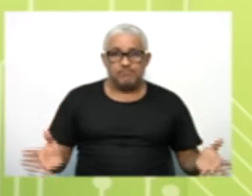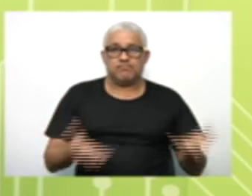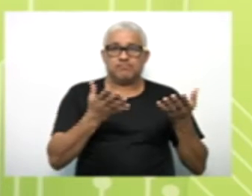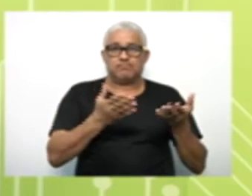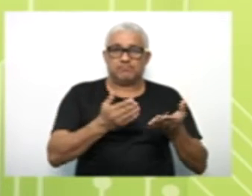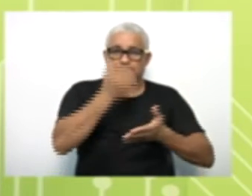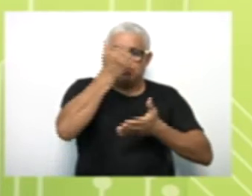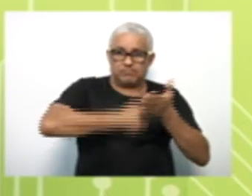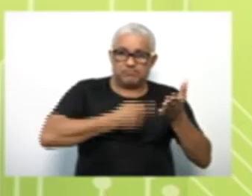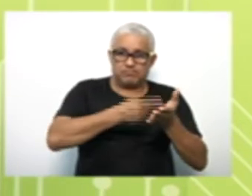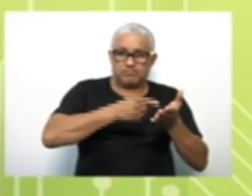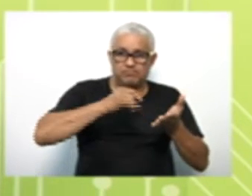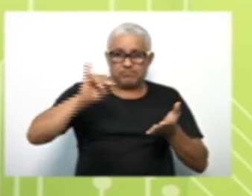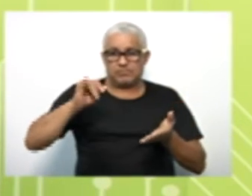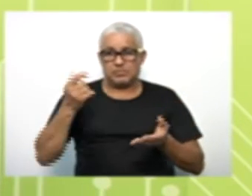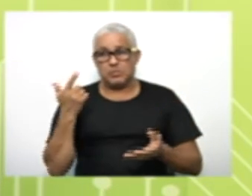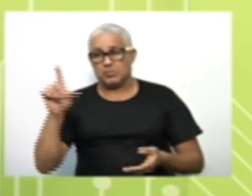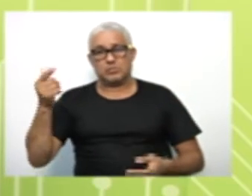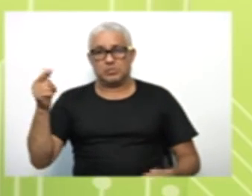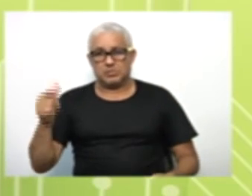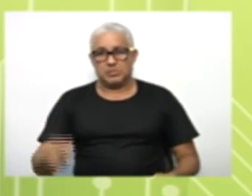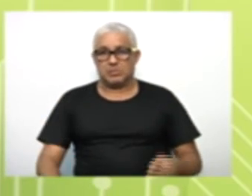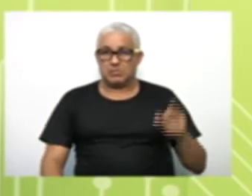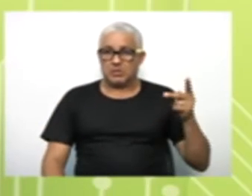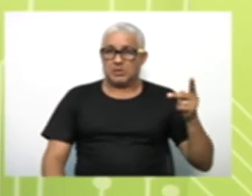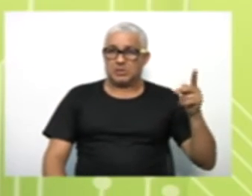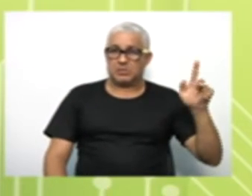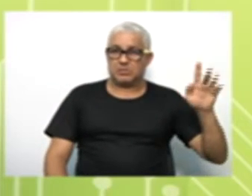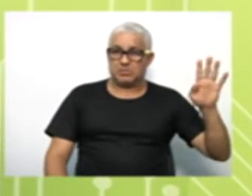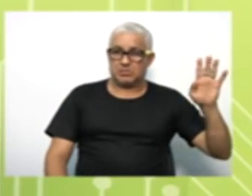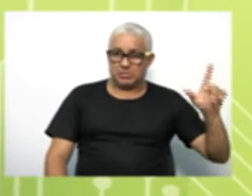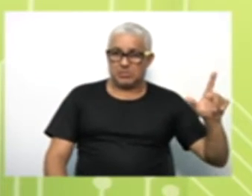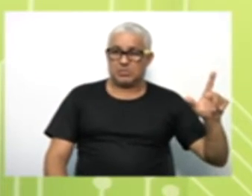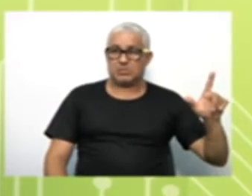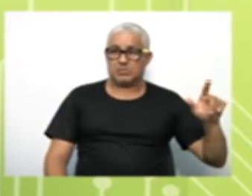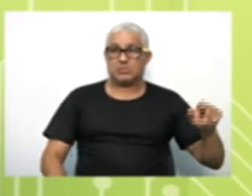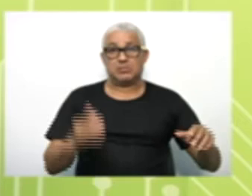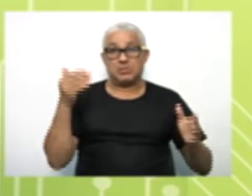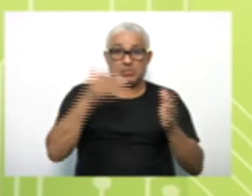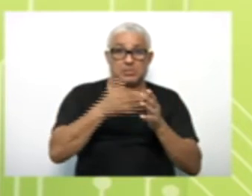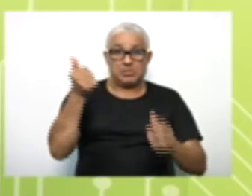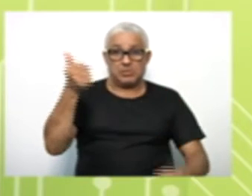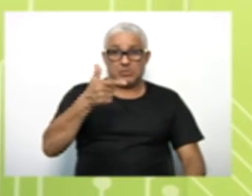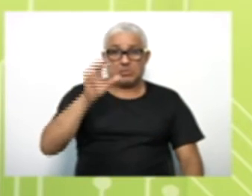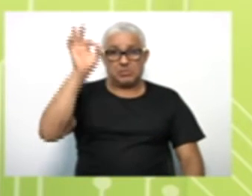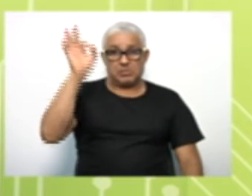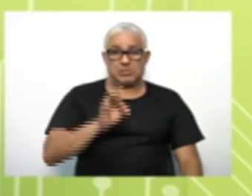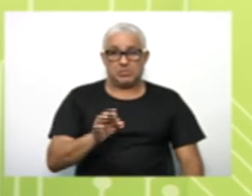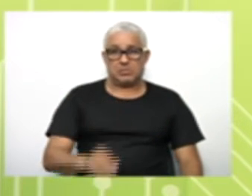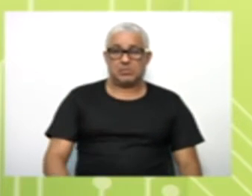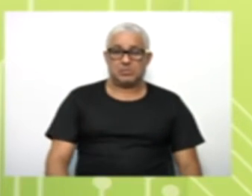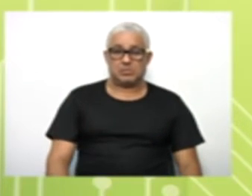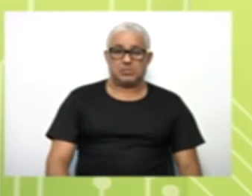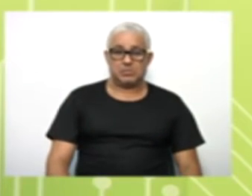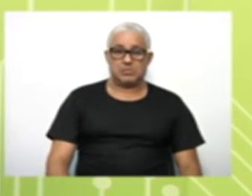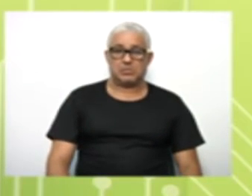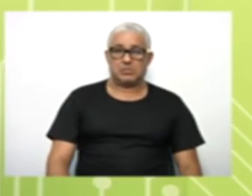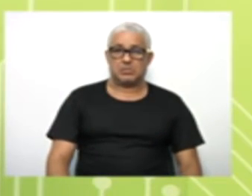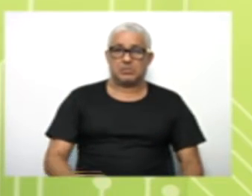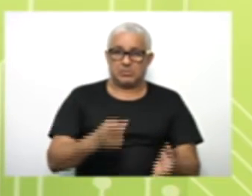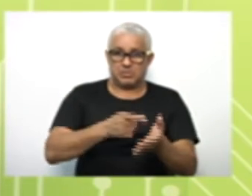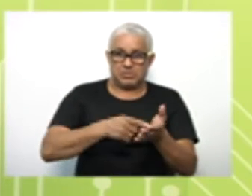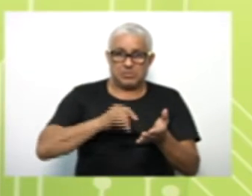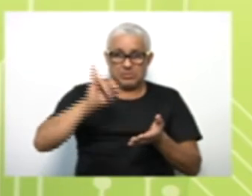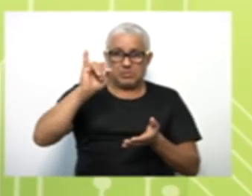imposto e o outro não. PGBL, ele te dá um incentivo de até 12% em relação ao imposto de renda